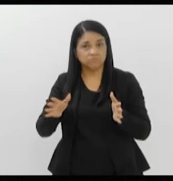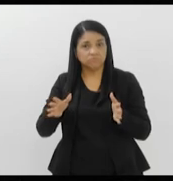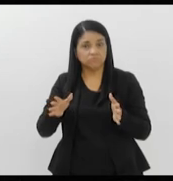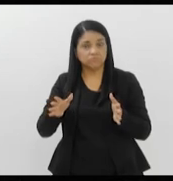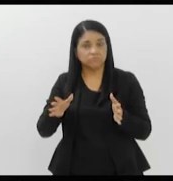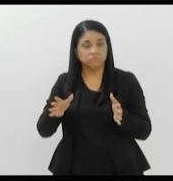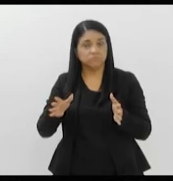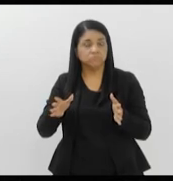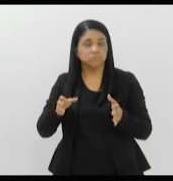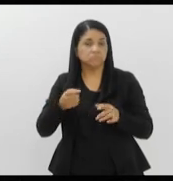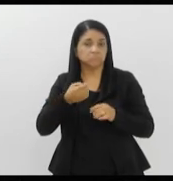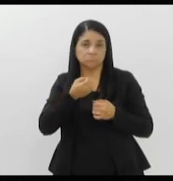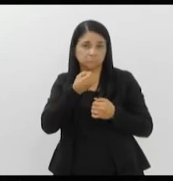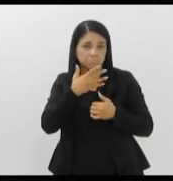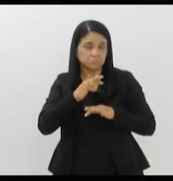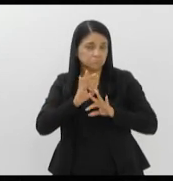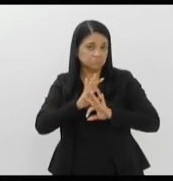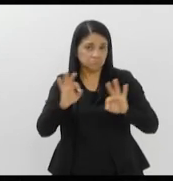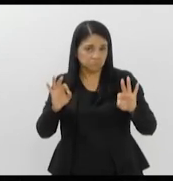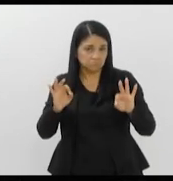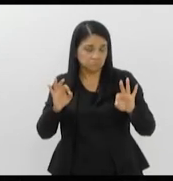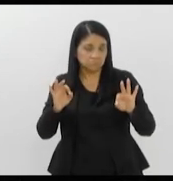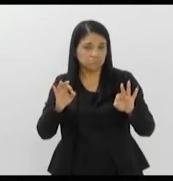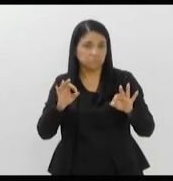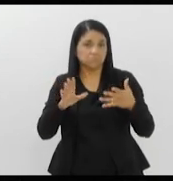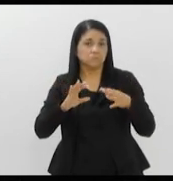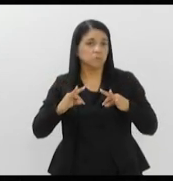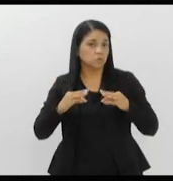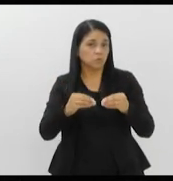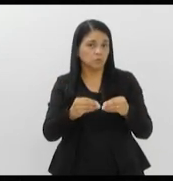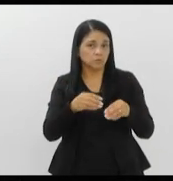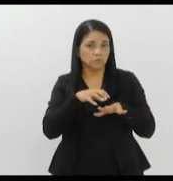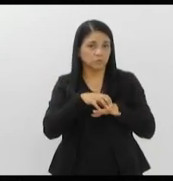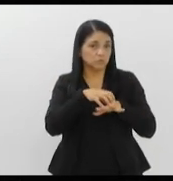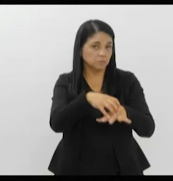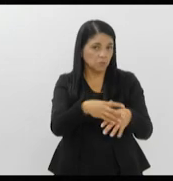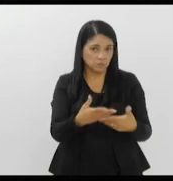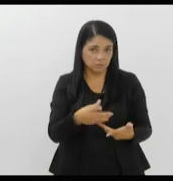tem ali praticamente todos os modais de transporte.